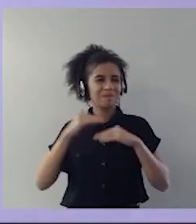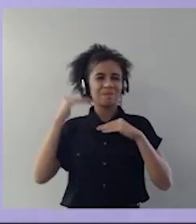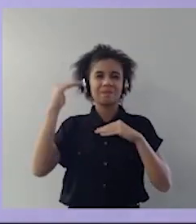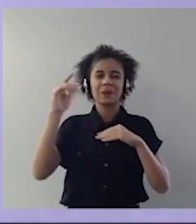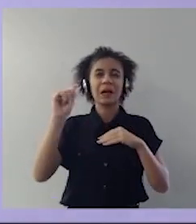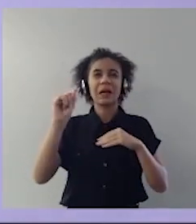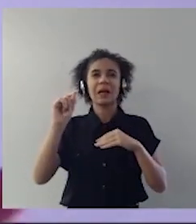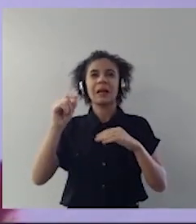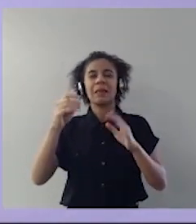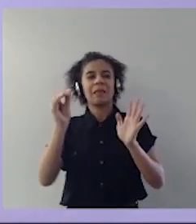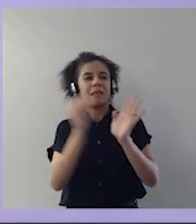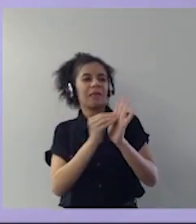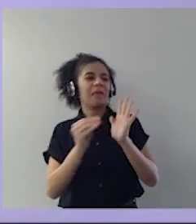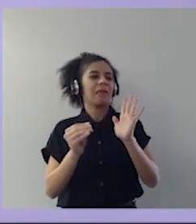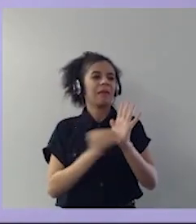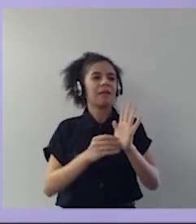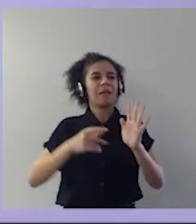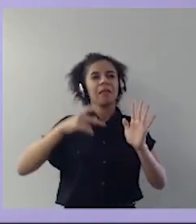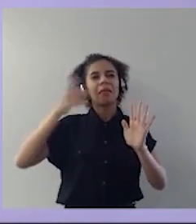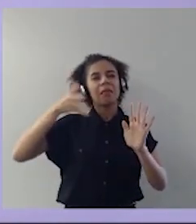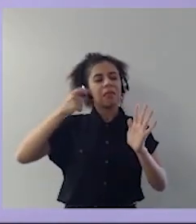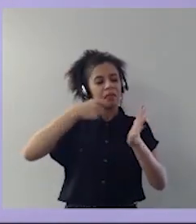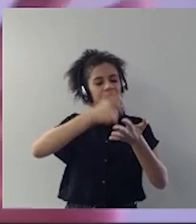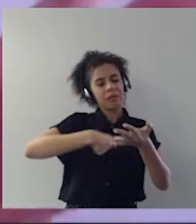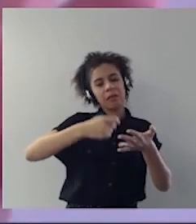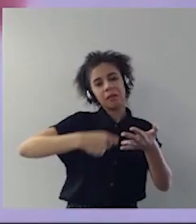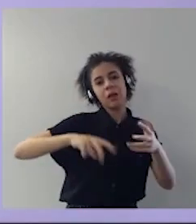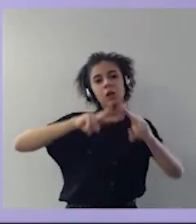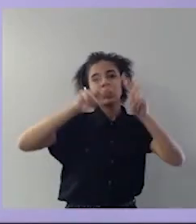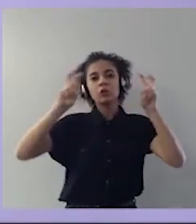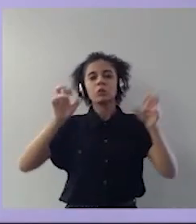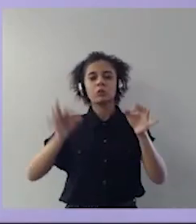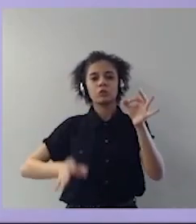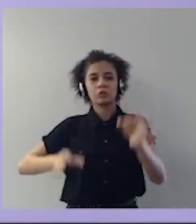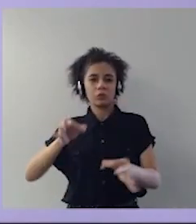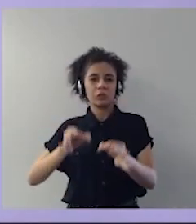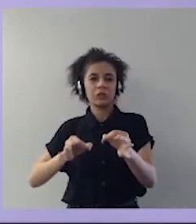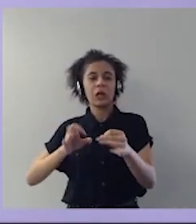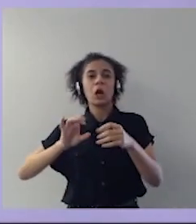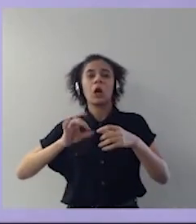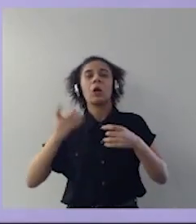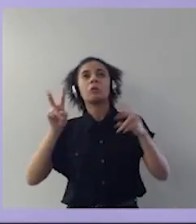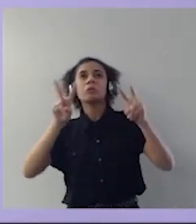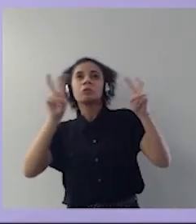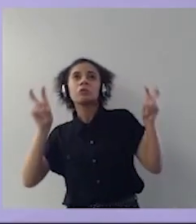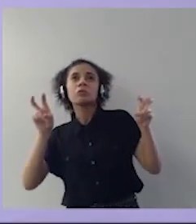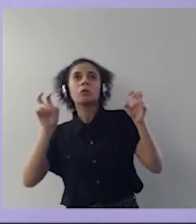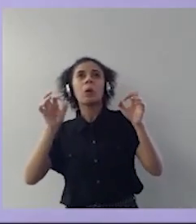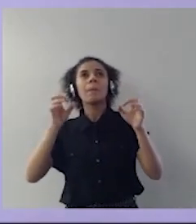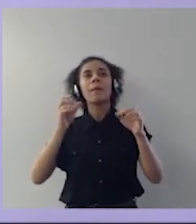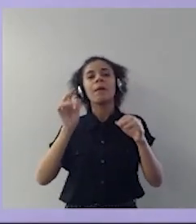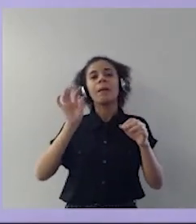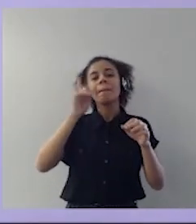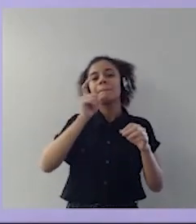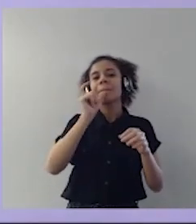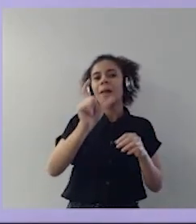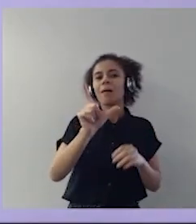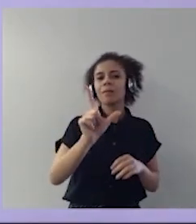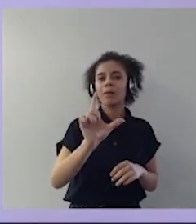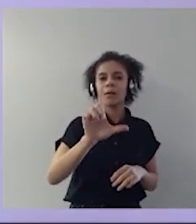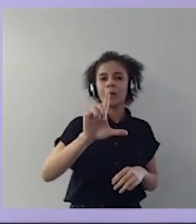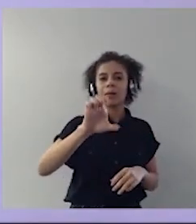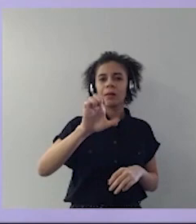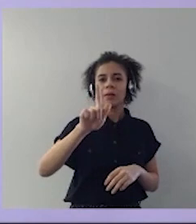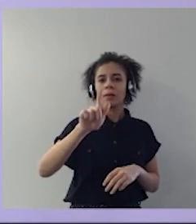escrever artigos, teses e dissertações sobre o princípio da juridicidade, sobre a flexibilização do princípio da legalidade, sobre a